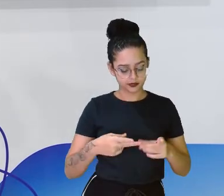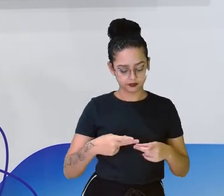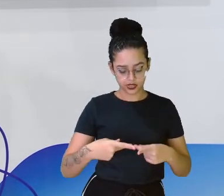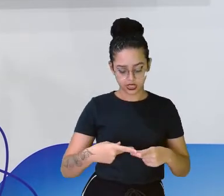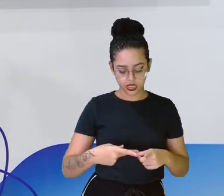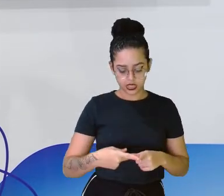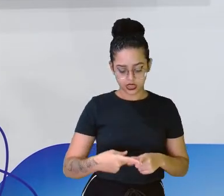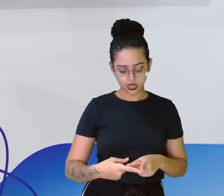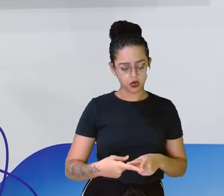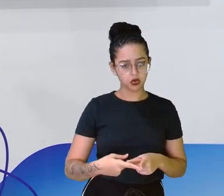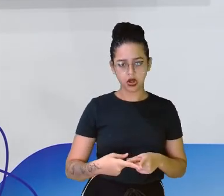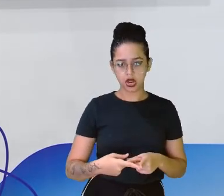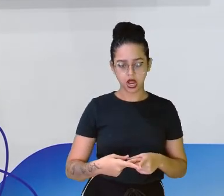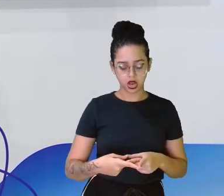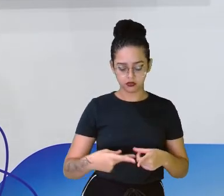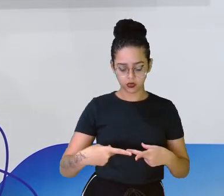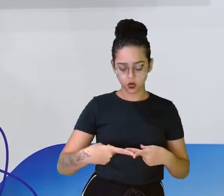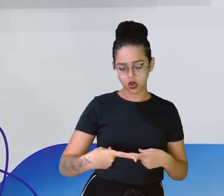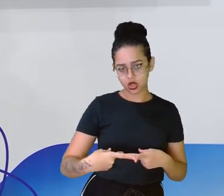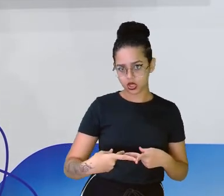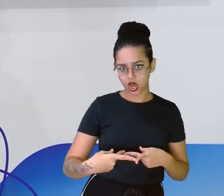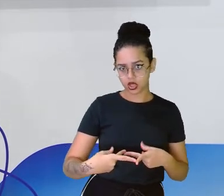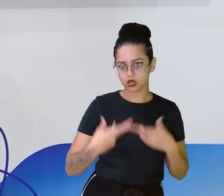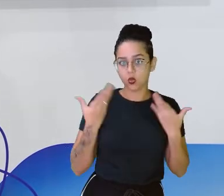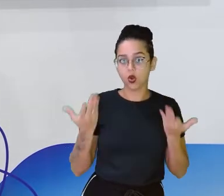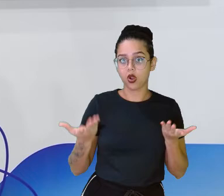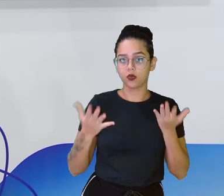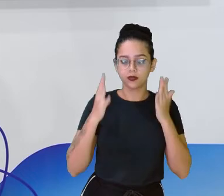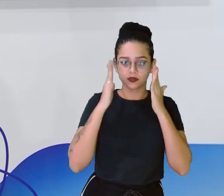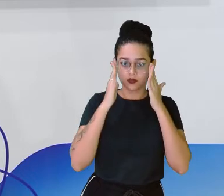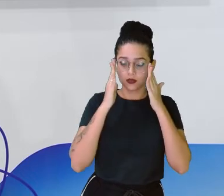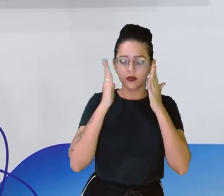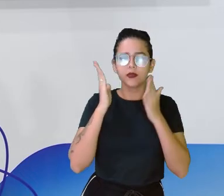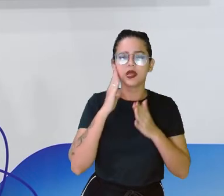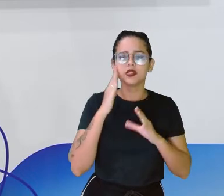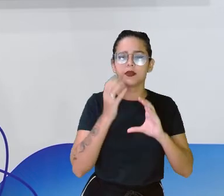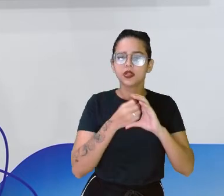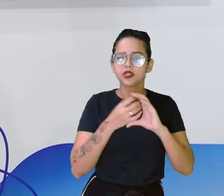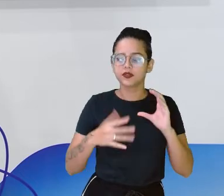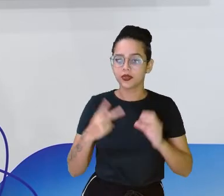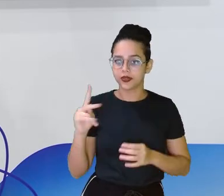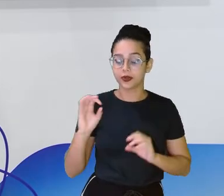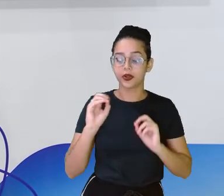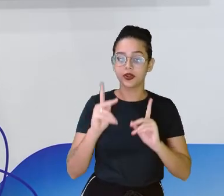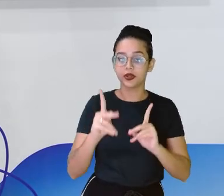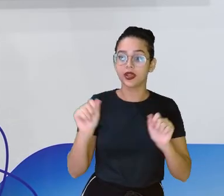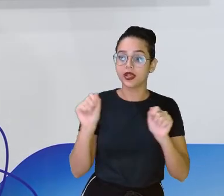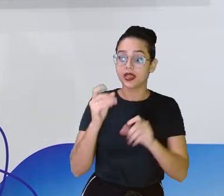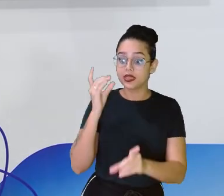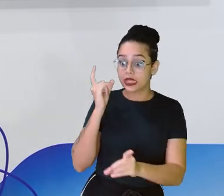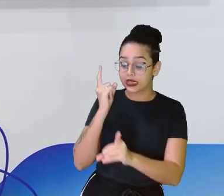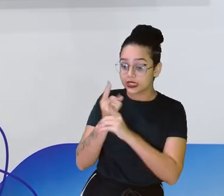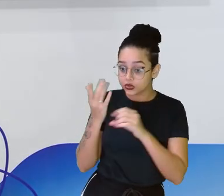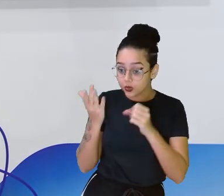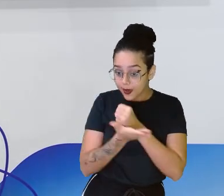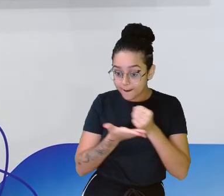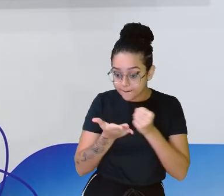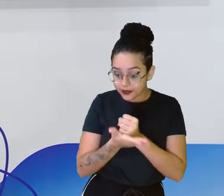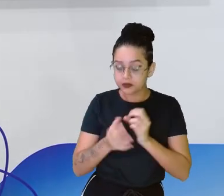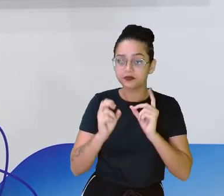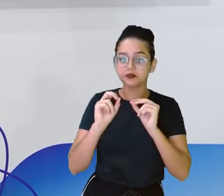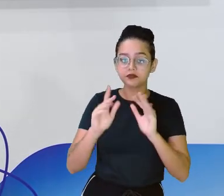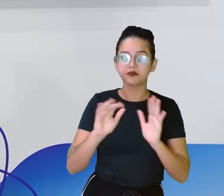quadrada, pentagonal, primeiro de tudo, para eu saber a classificação dela, beleza? Feita a minha